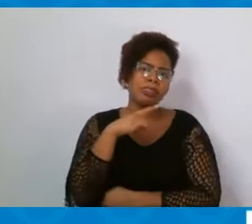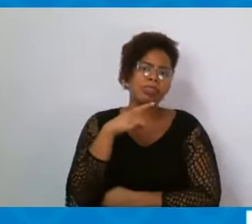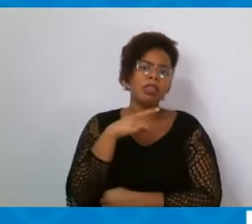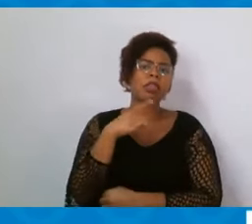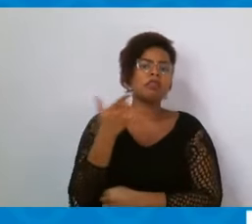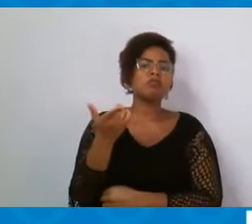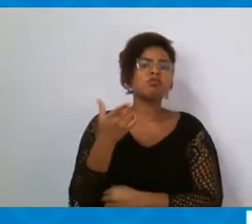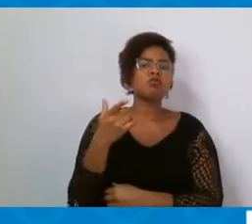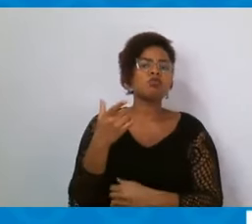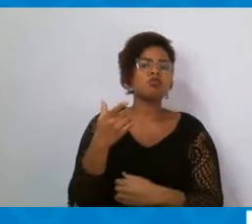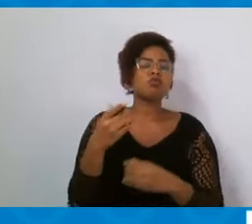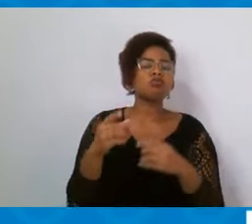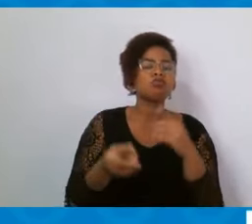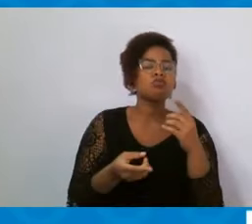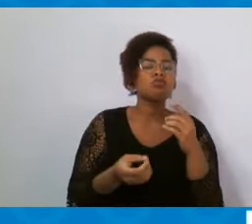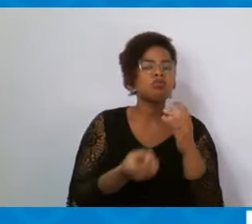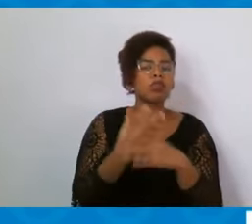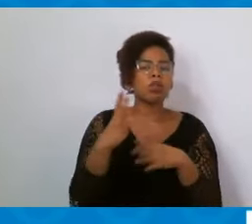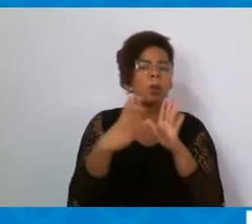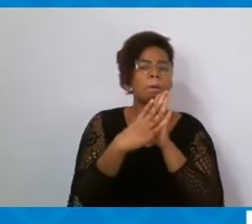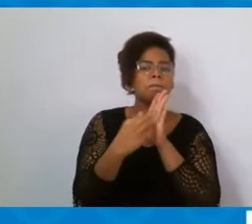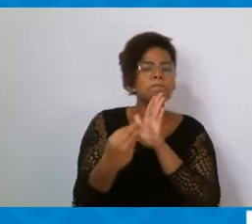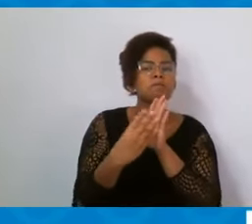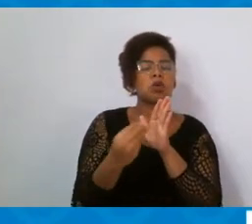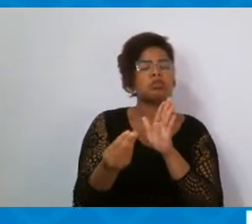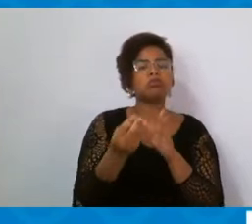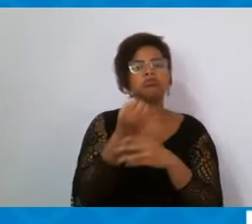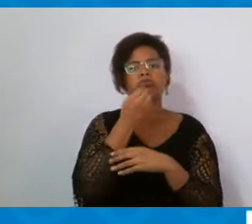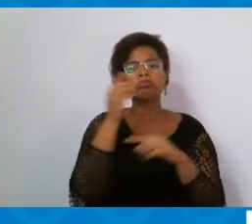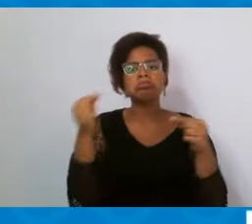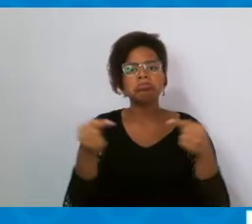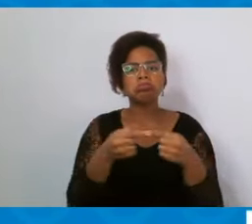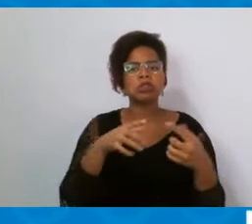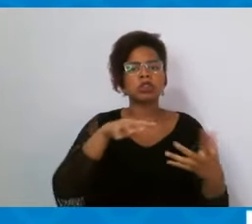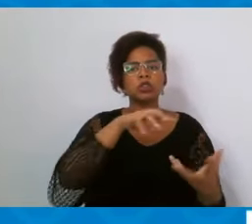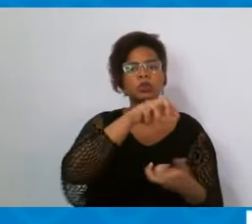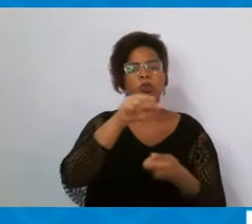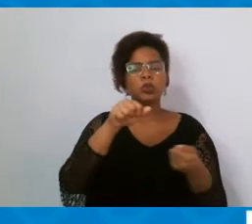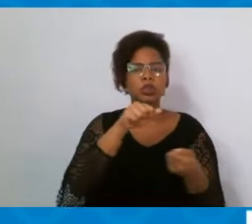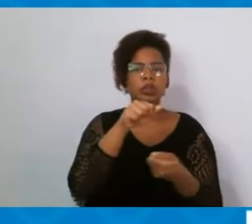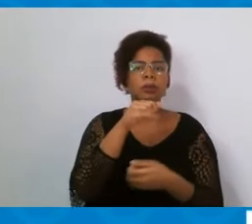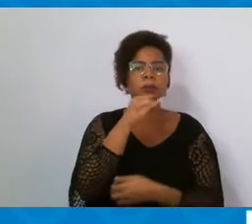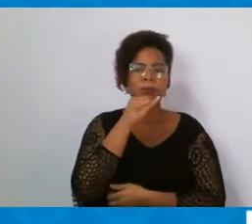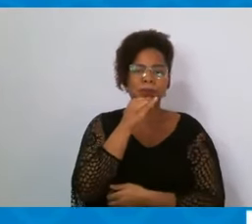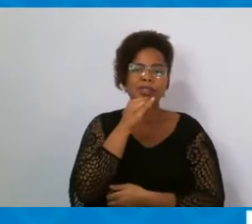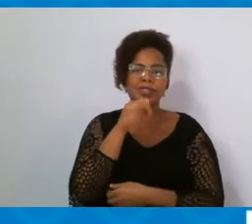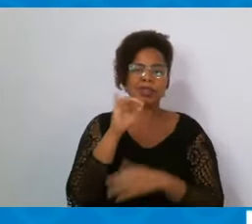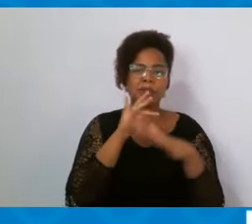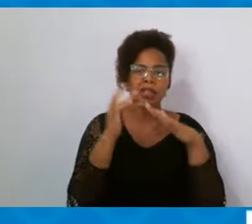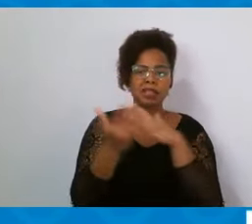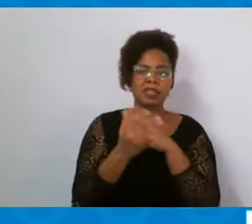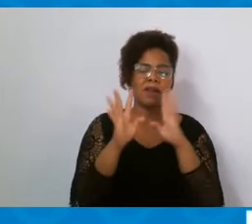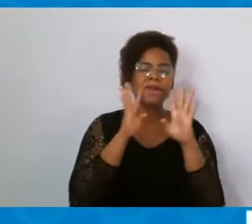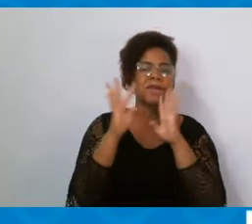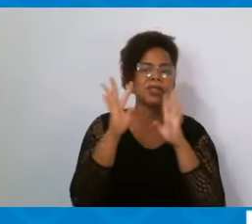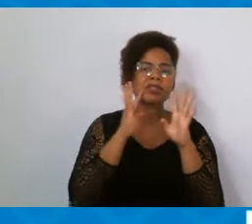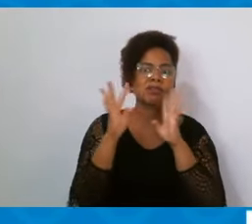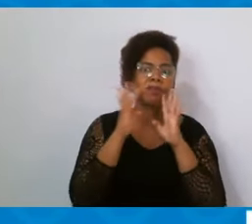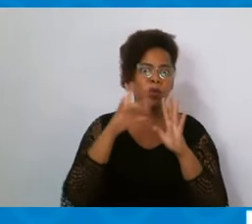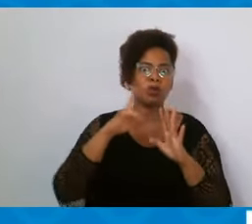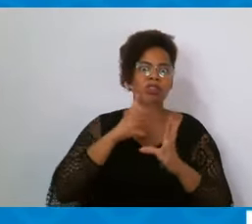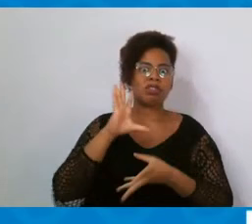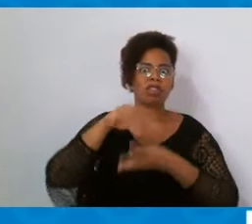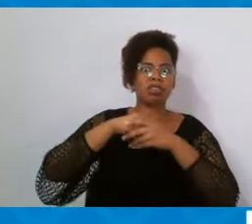Mas ele tá usando você. Você está usando o Facebook, ele está usando você, distribuindo publicidade para você. É um modelo de